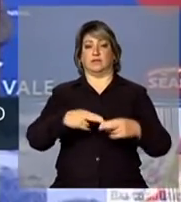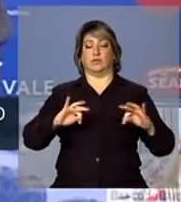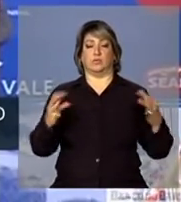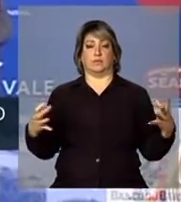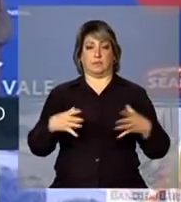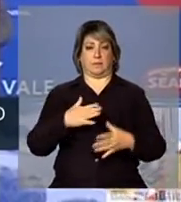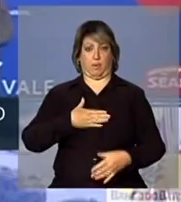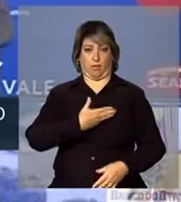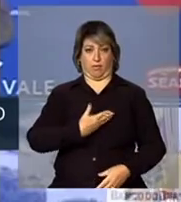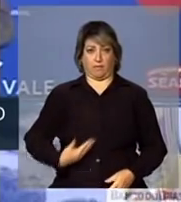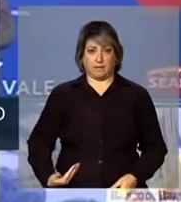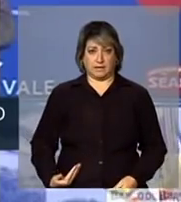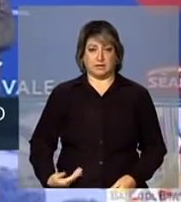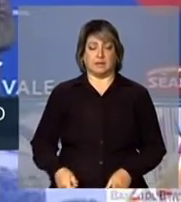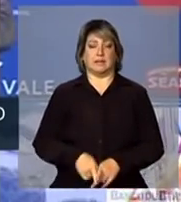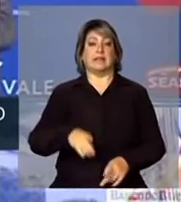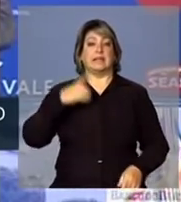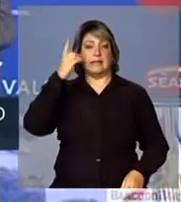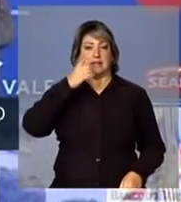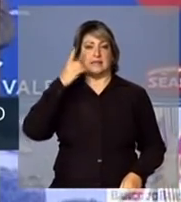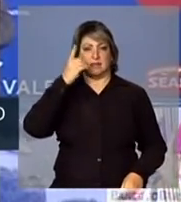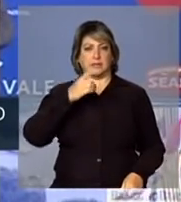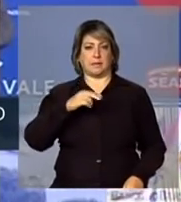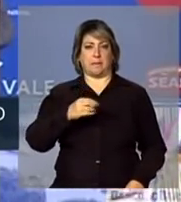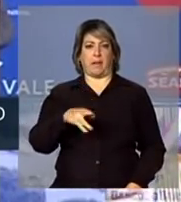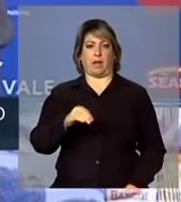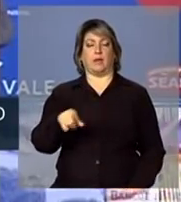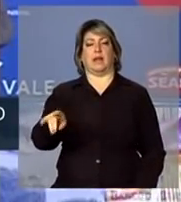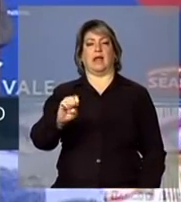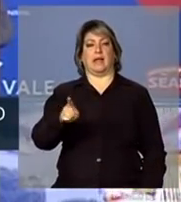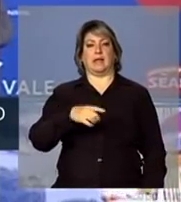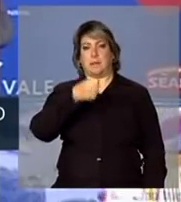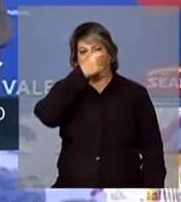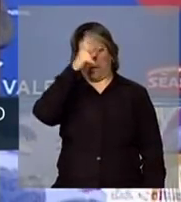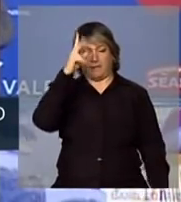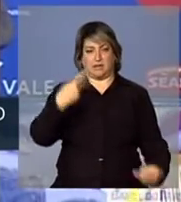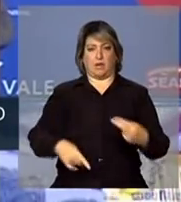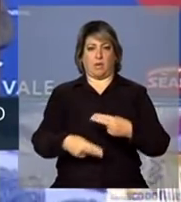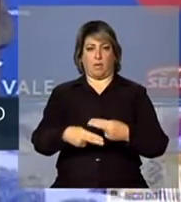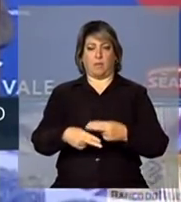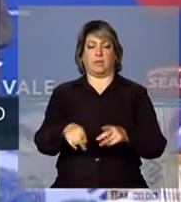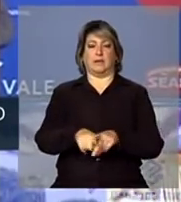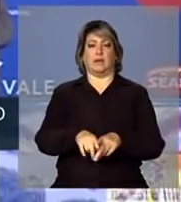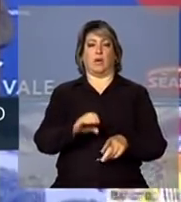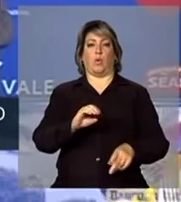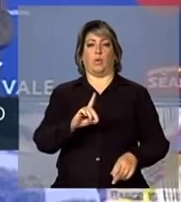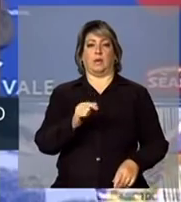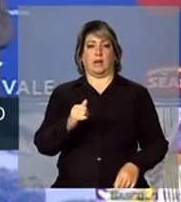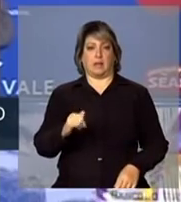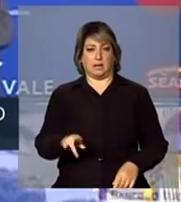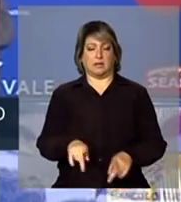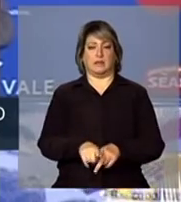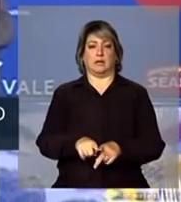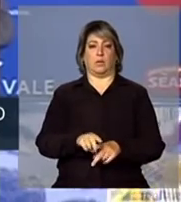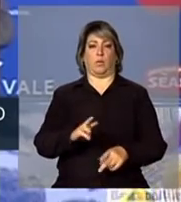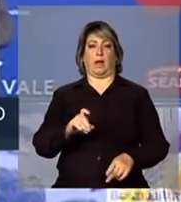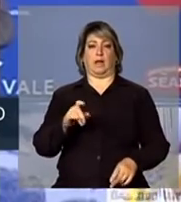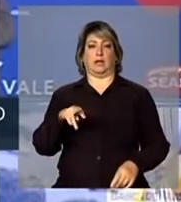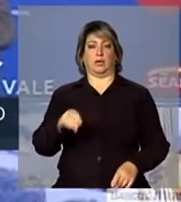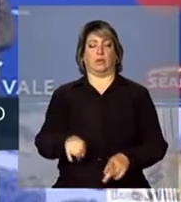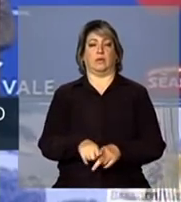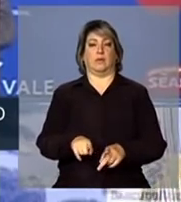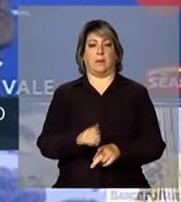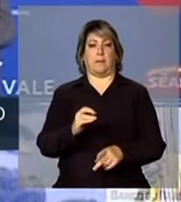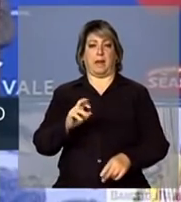o meu governo, deputado Marcos Montes, ex-prefeito de Uberaba, Odair Cunha, Mauro Lopes, Wellington Prado, Bernardo